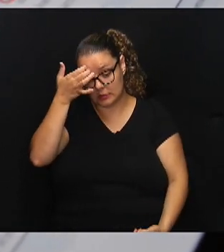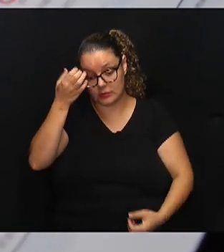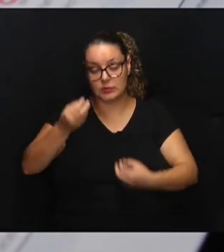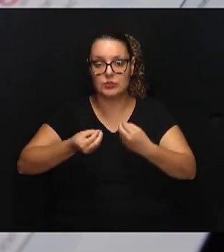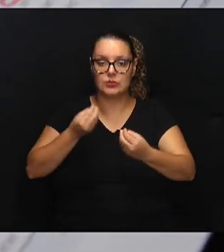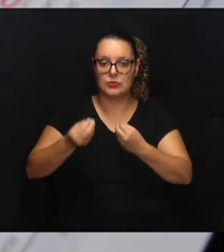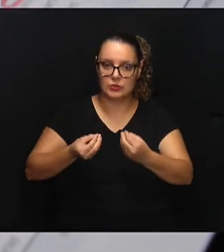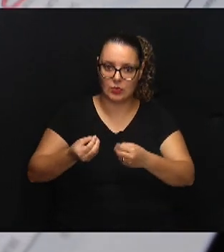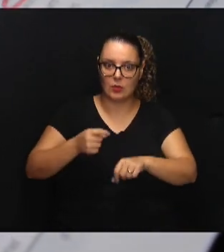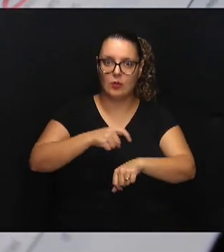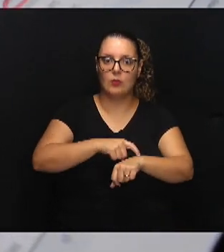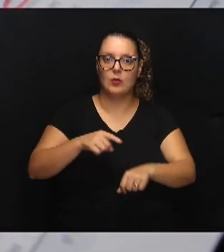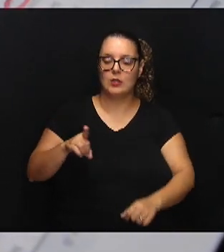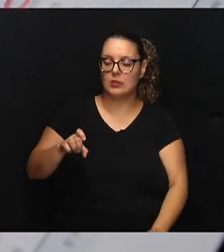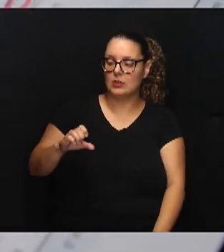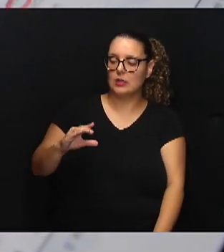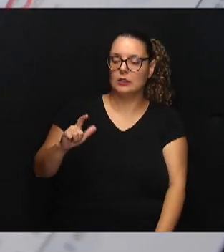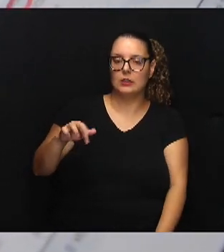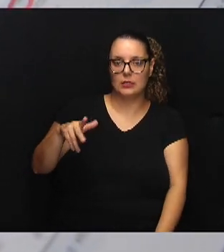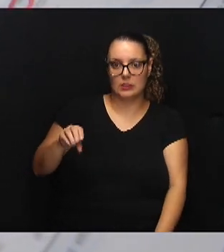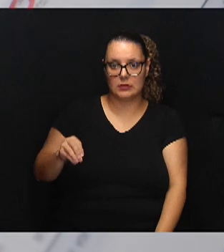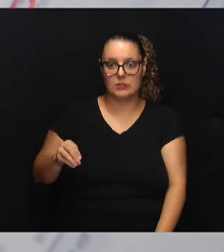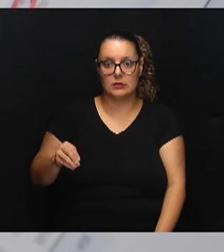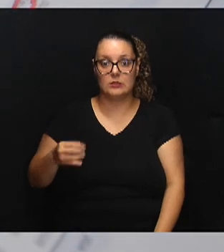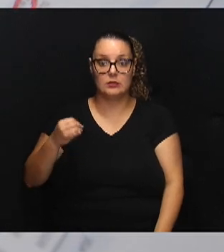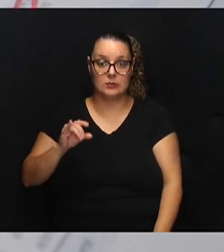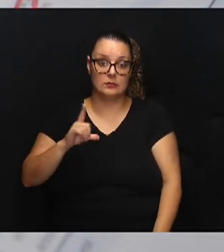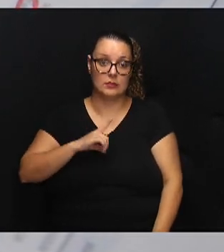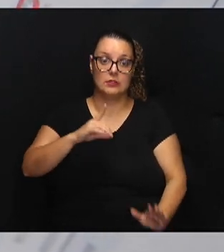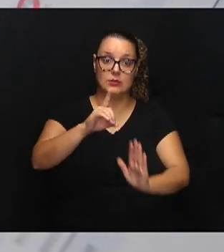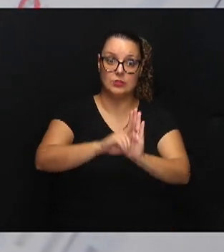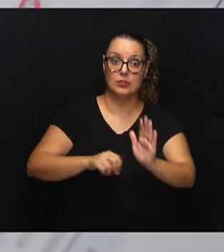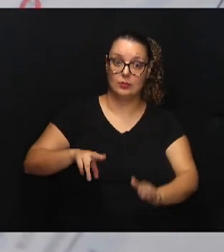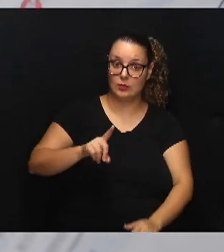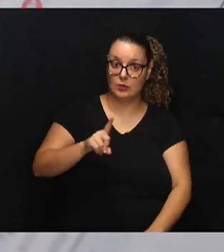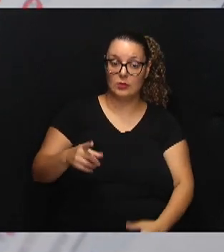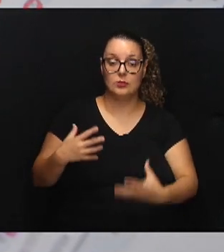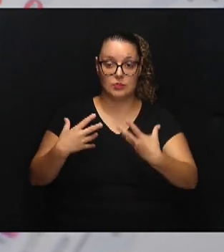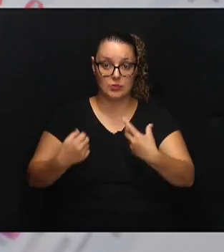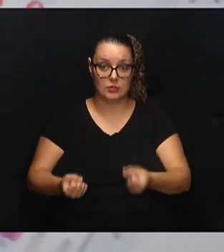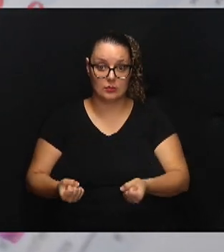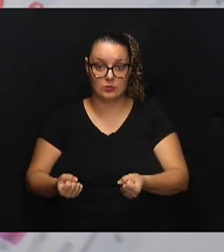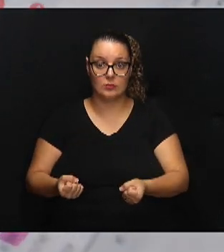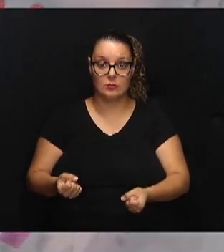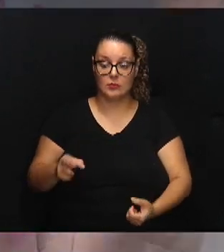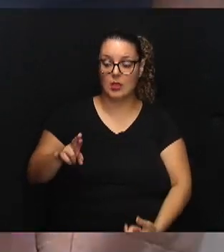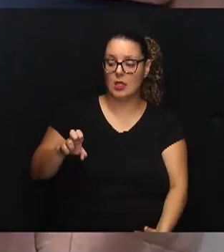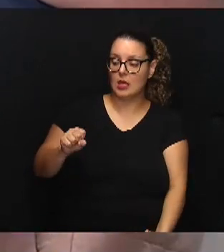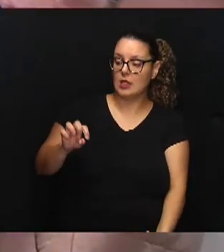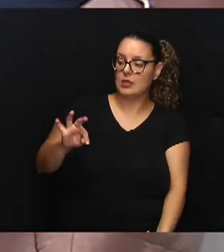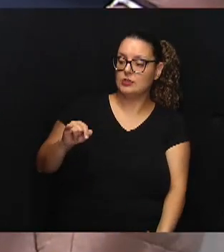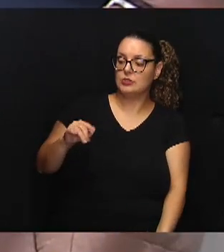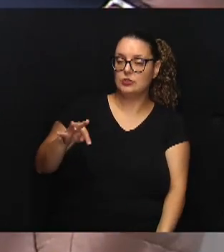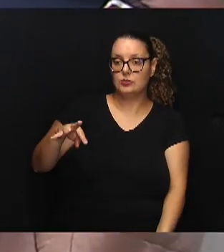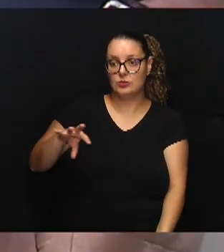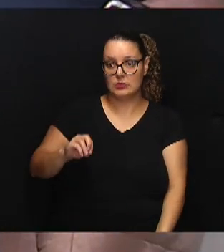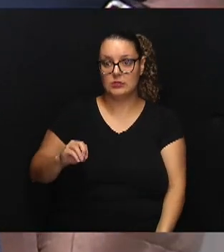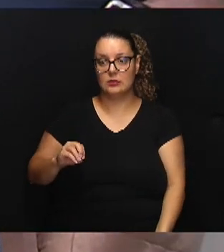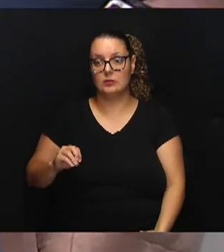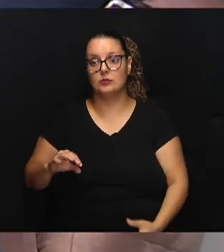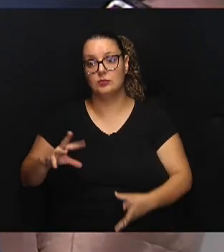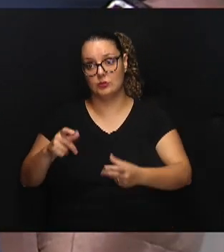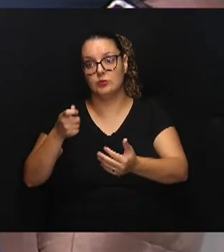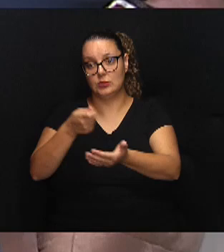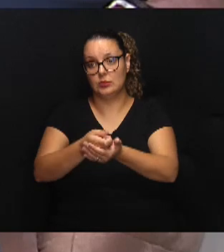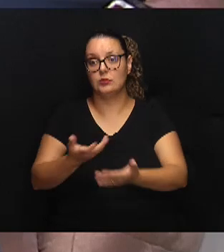o momento da sua declaração para identificar se você vai ter direito ou não de receber uma restituição daquilo que, obviamente, já foi